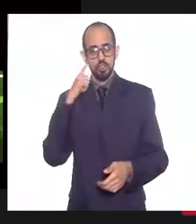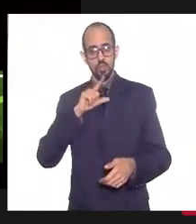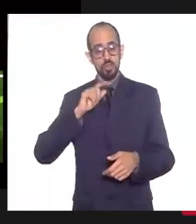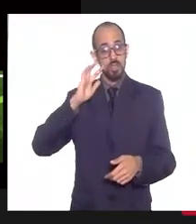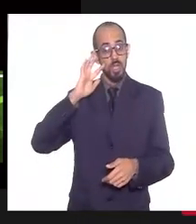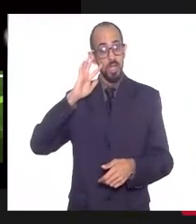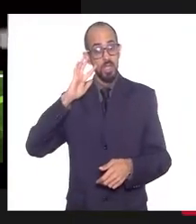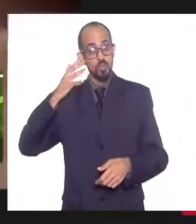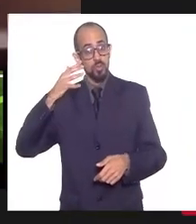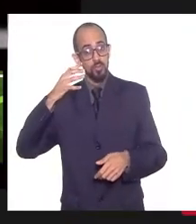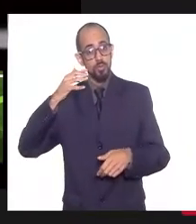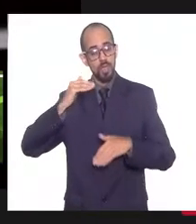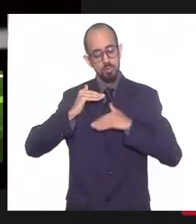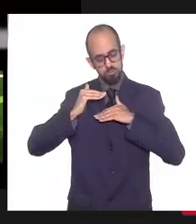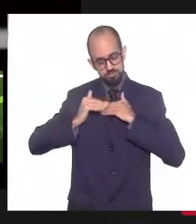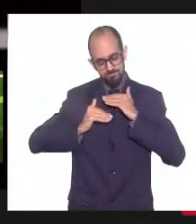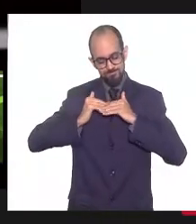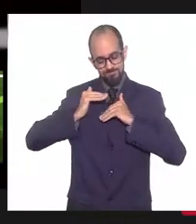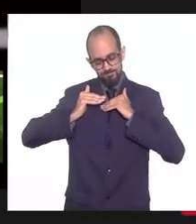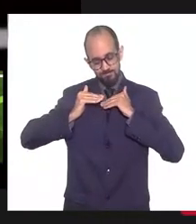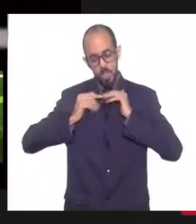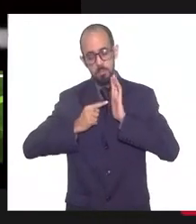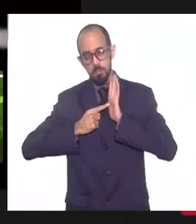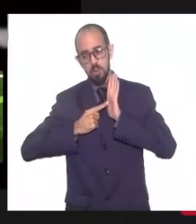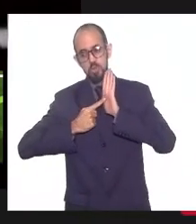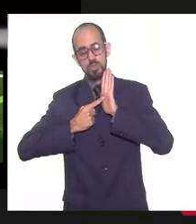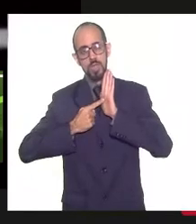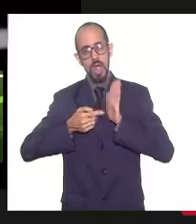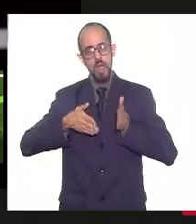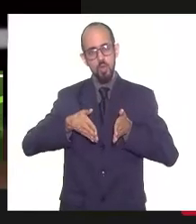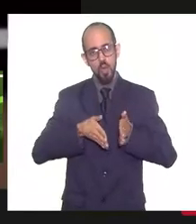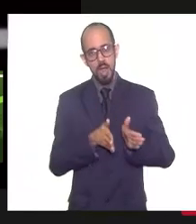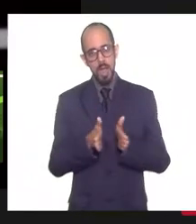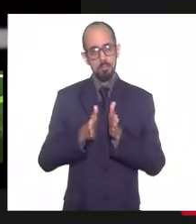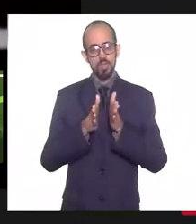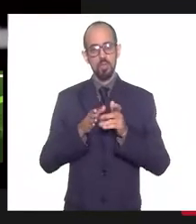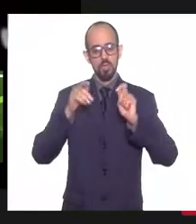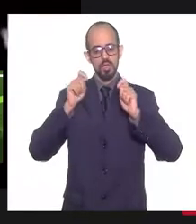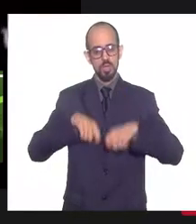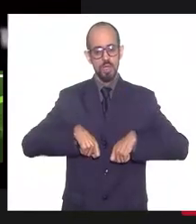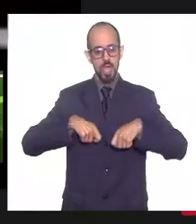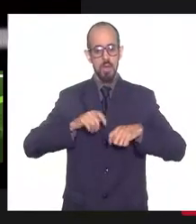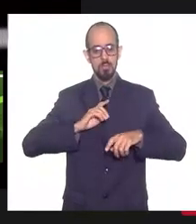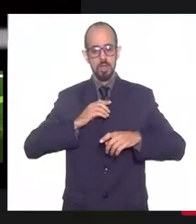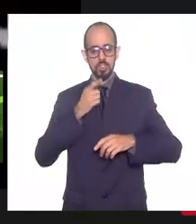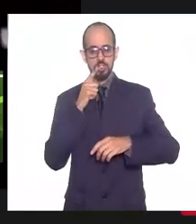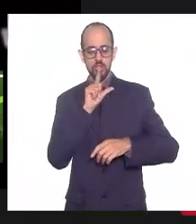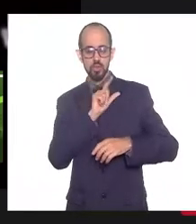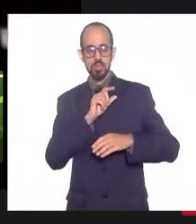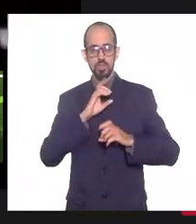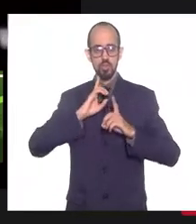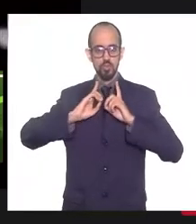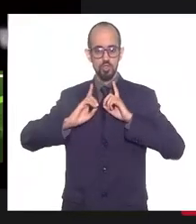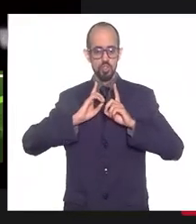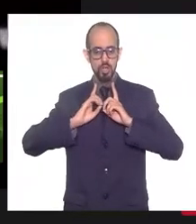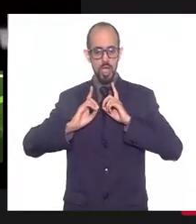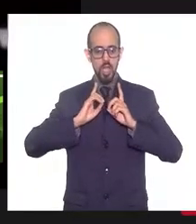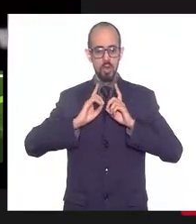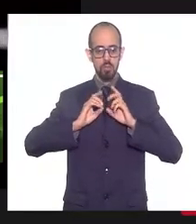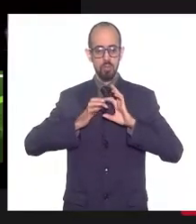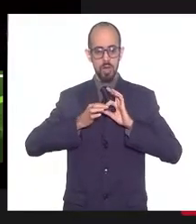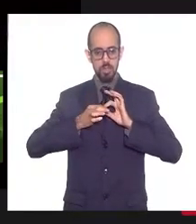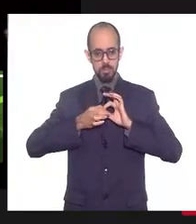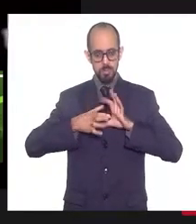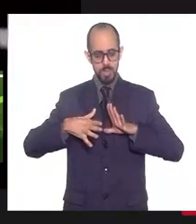tudo, mas apontar caminhos e que a gente tenha sempre um diálogo voltado para as